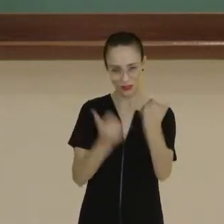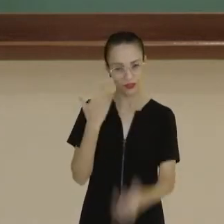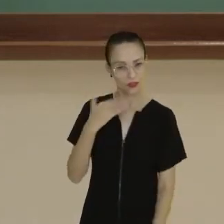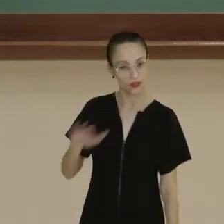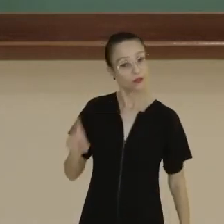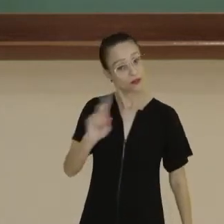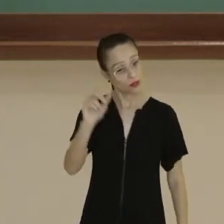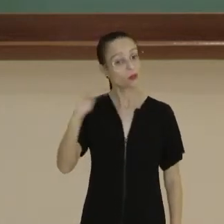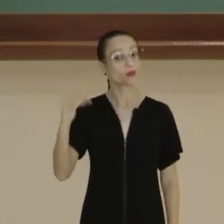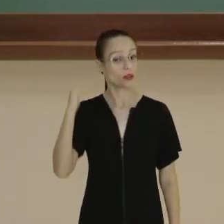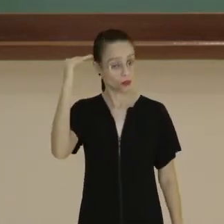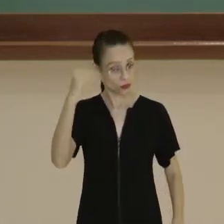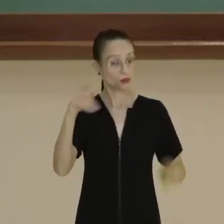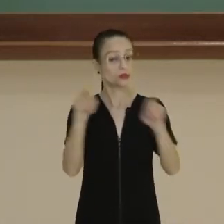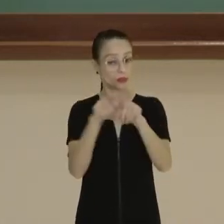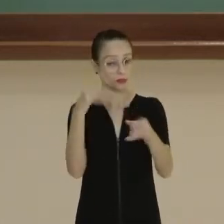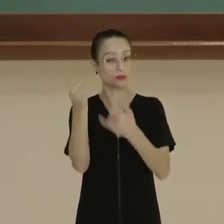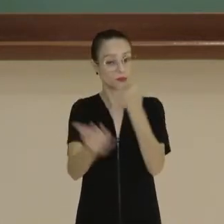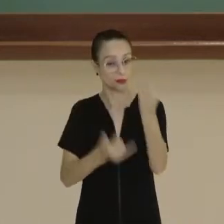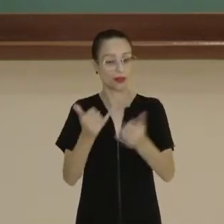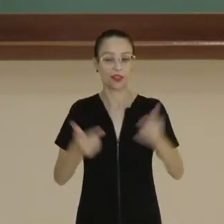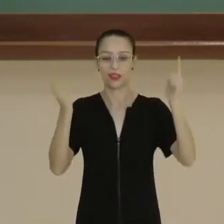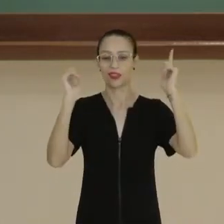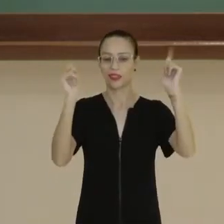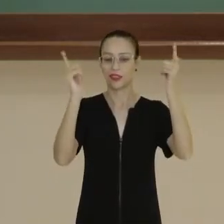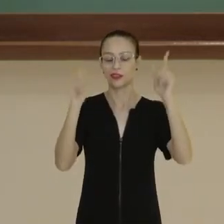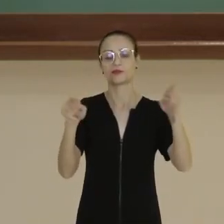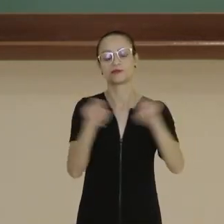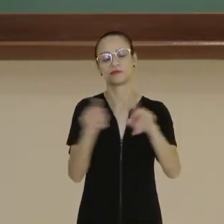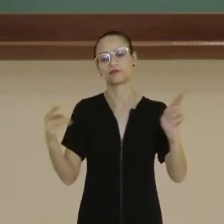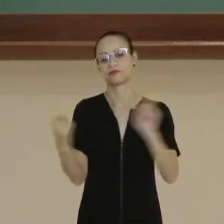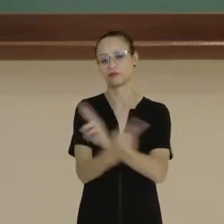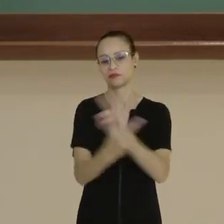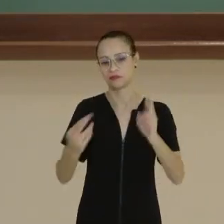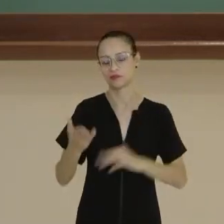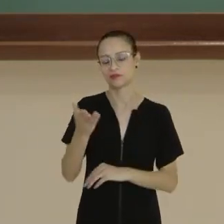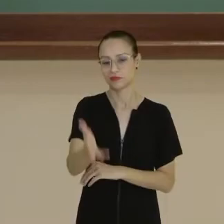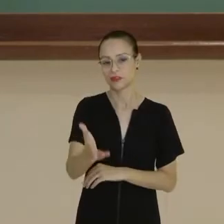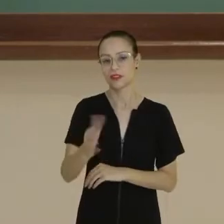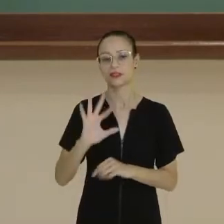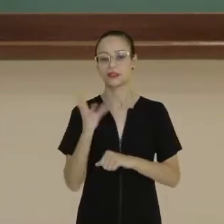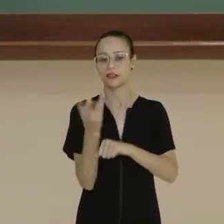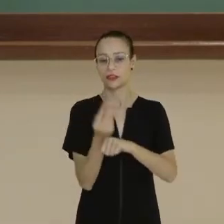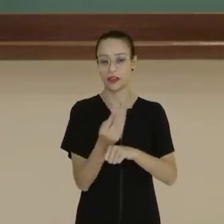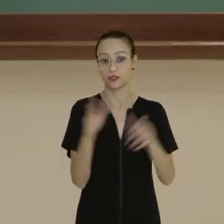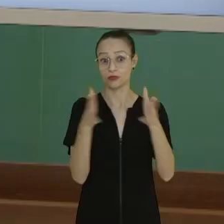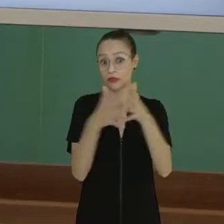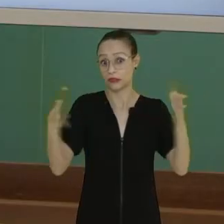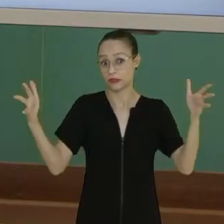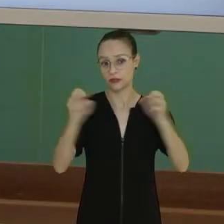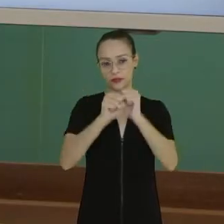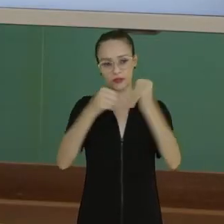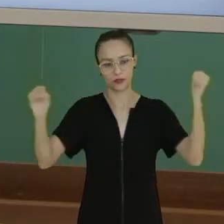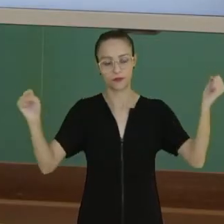Os adultos também vão lá e se divertem, se relacionam com essa obra de arte gigantesca.